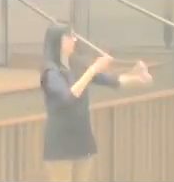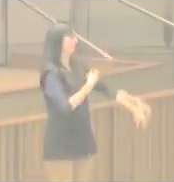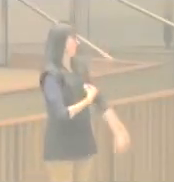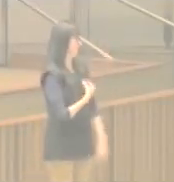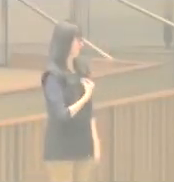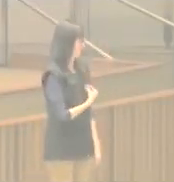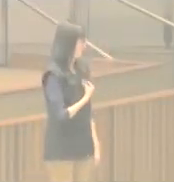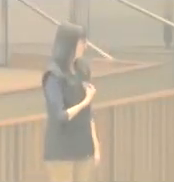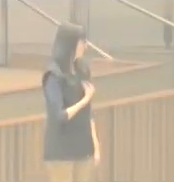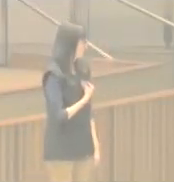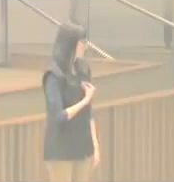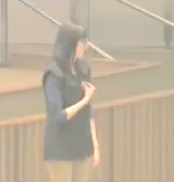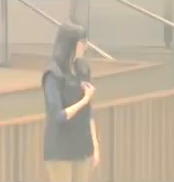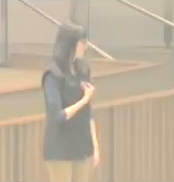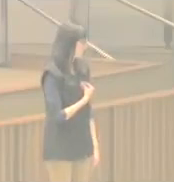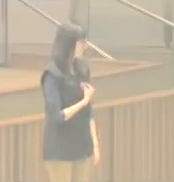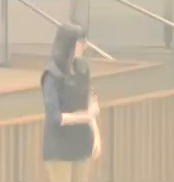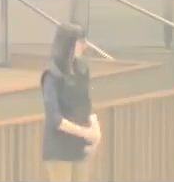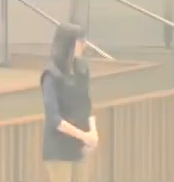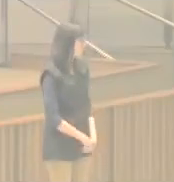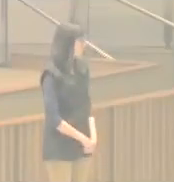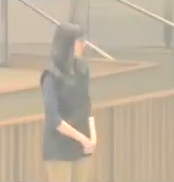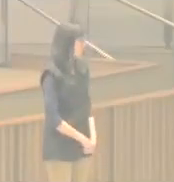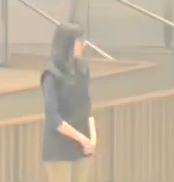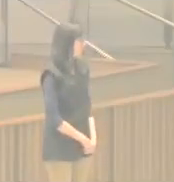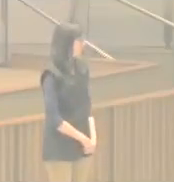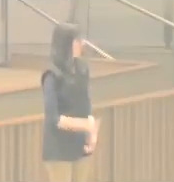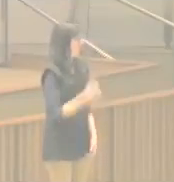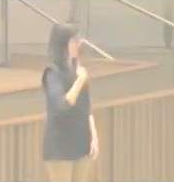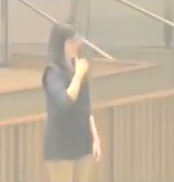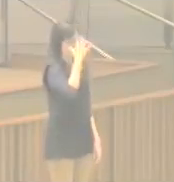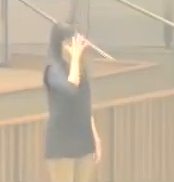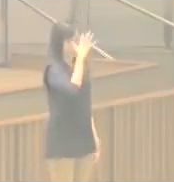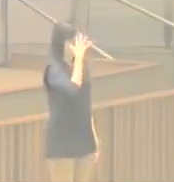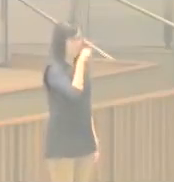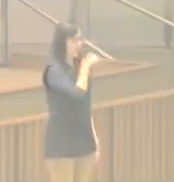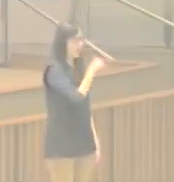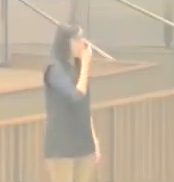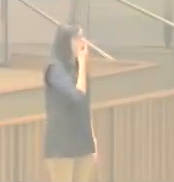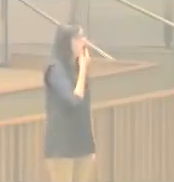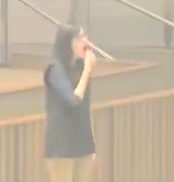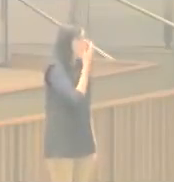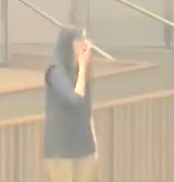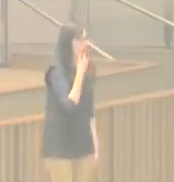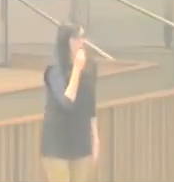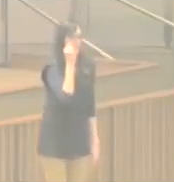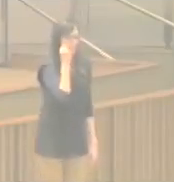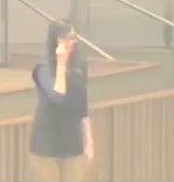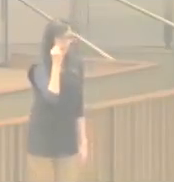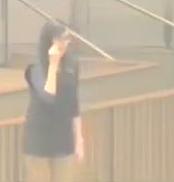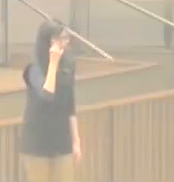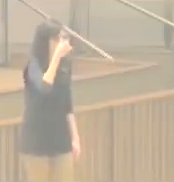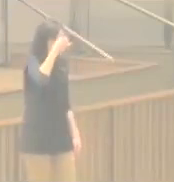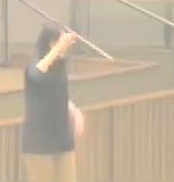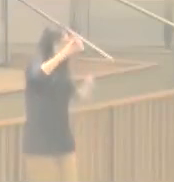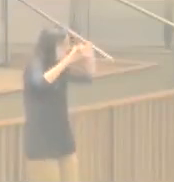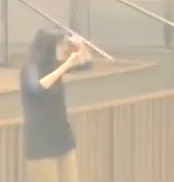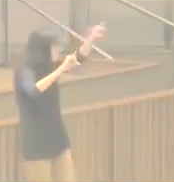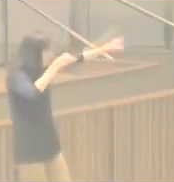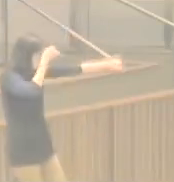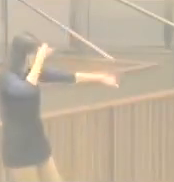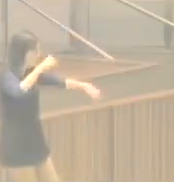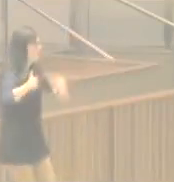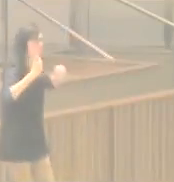vida. Eu imagino que esse homem tentou não chegar naquela masmorra de todas as